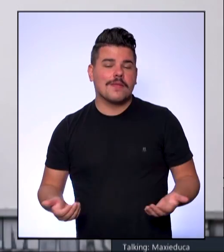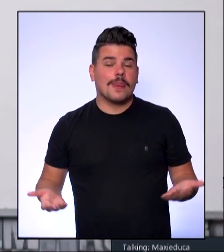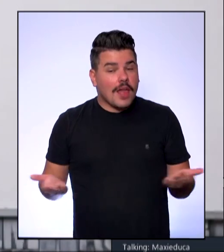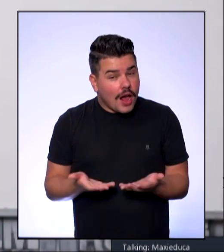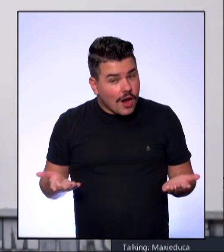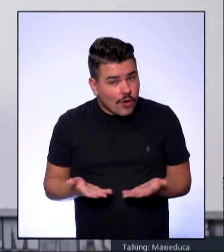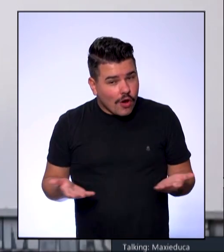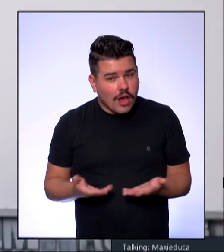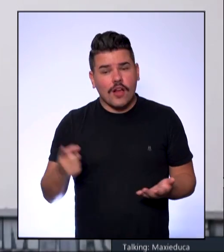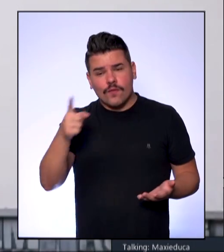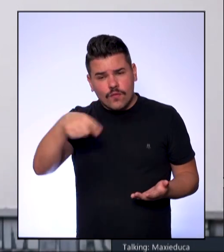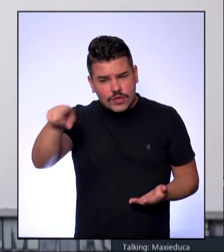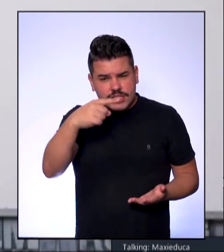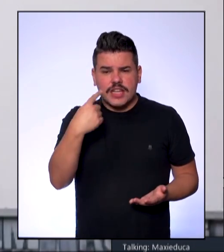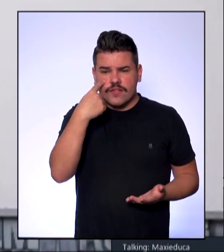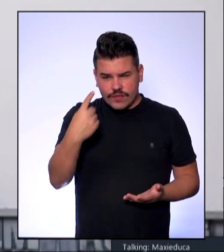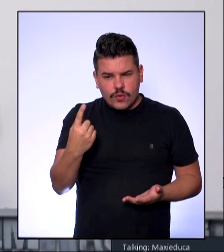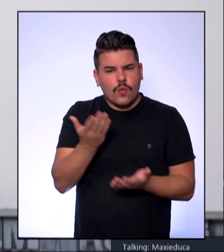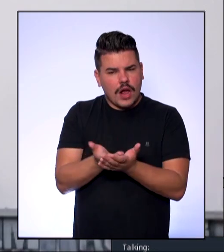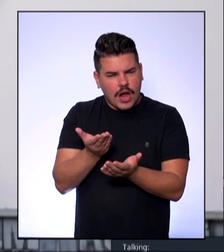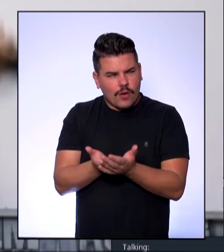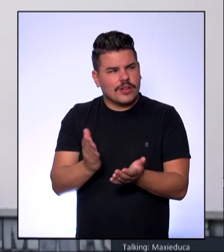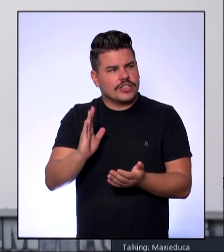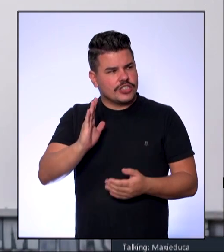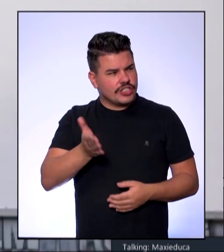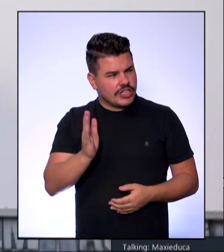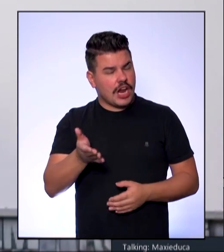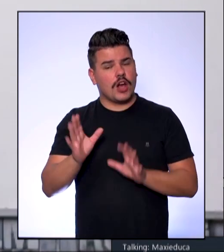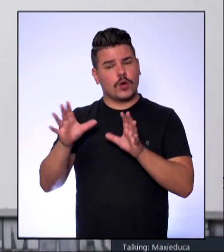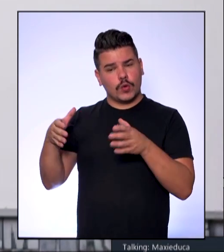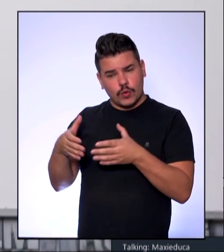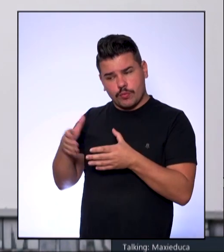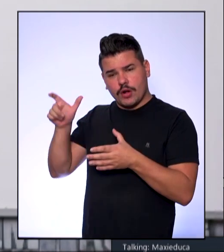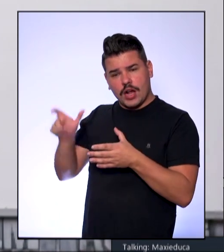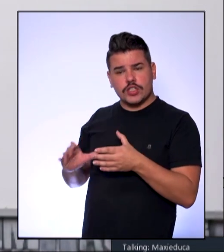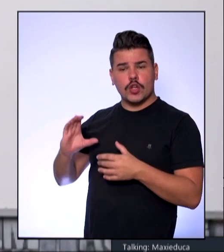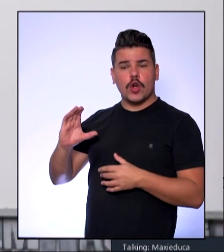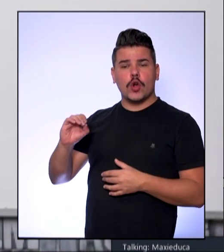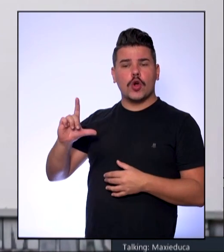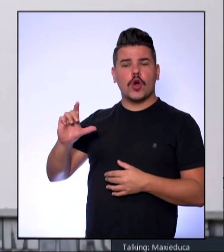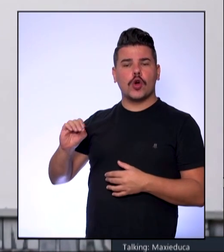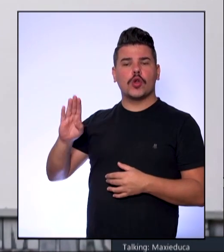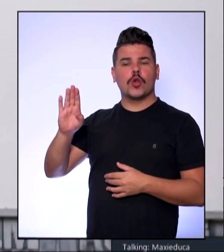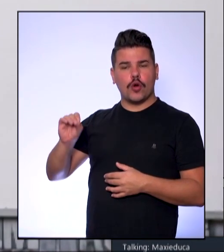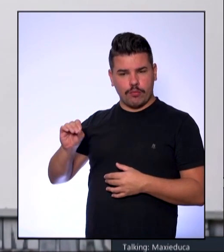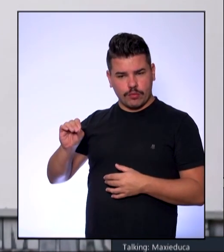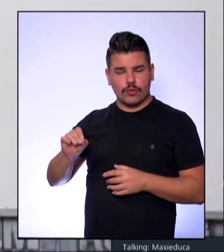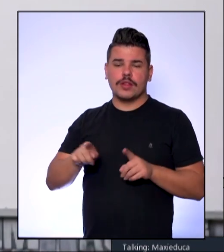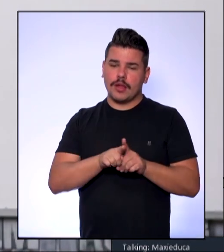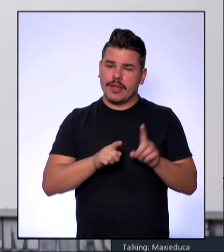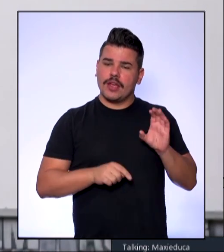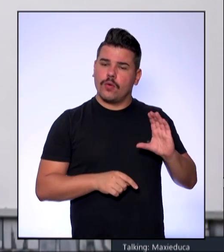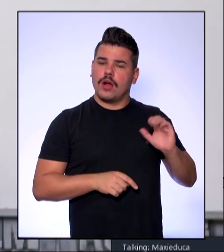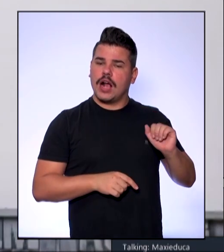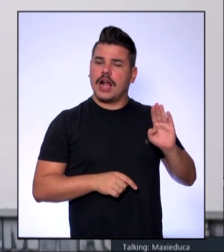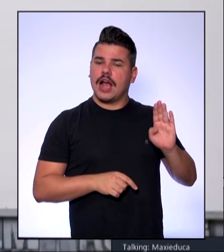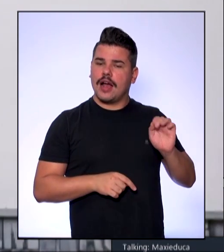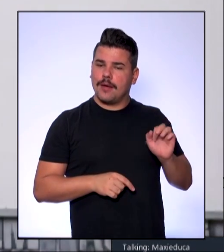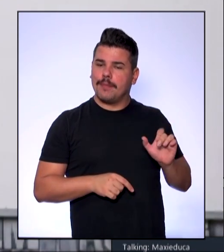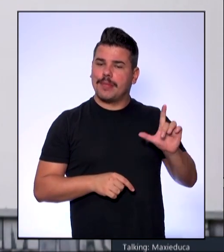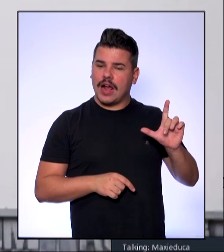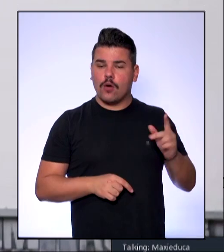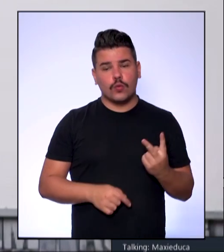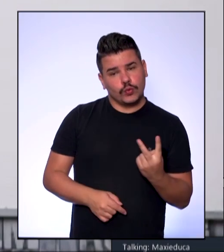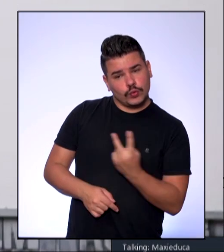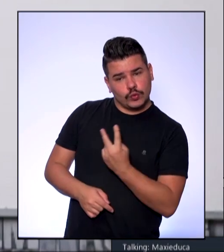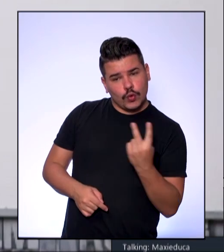Agora, nós já vimos que Colombo e Cabral ocuparam aqui e começaram